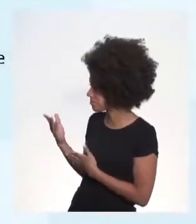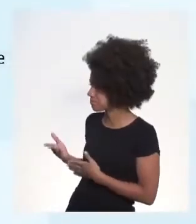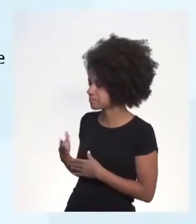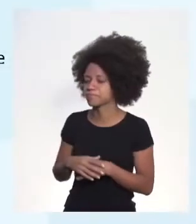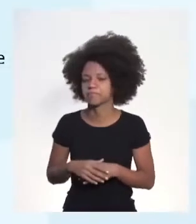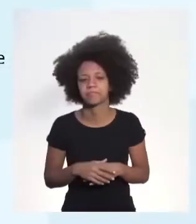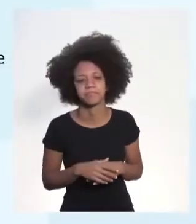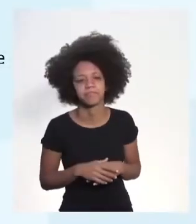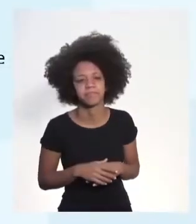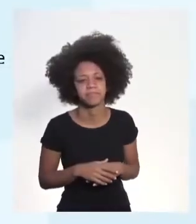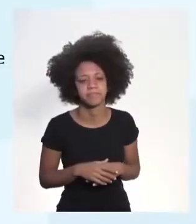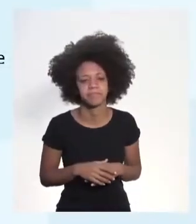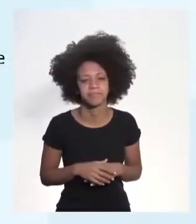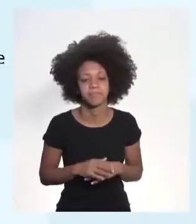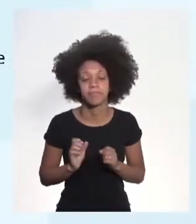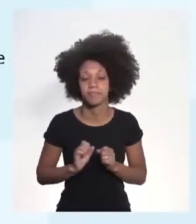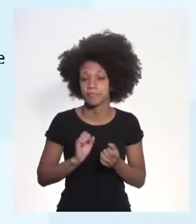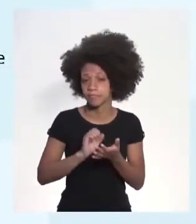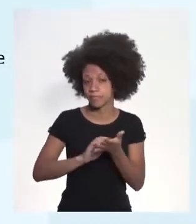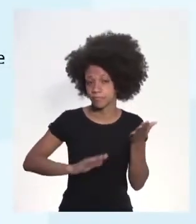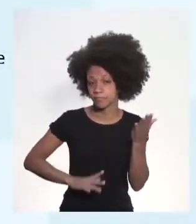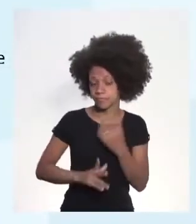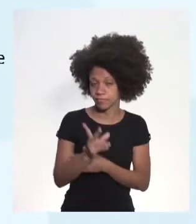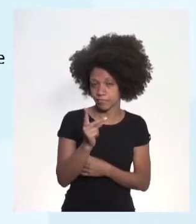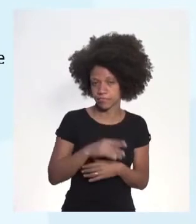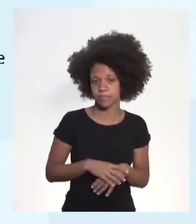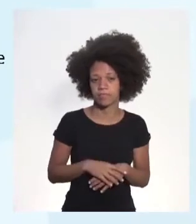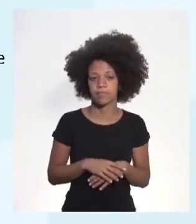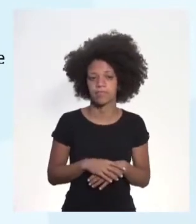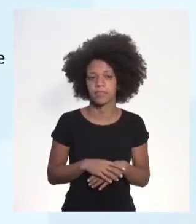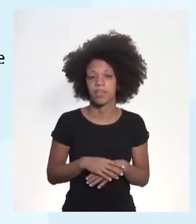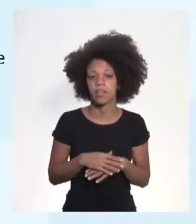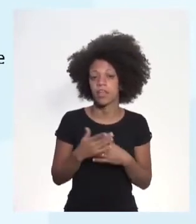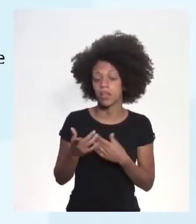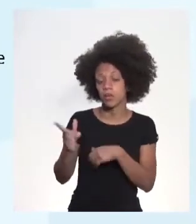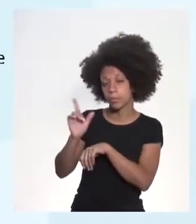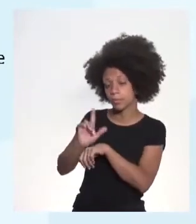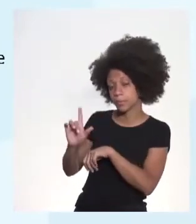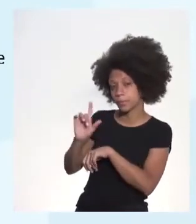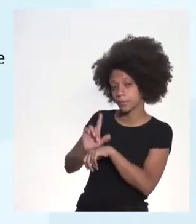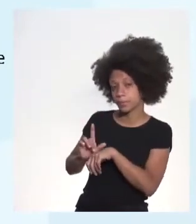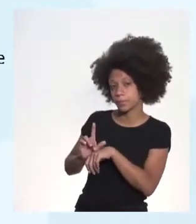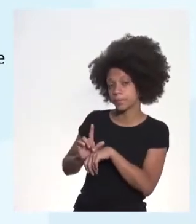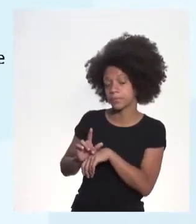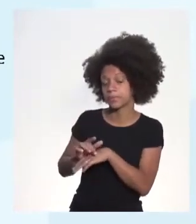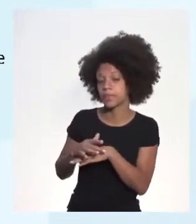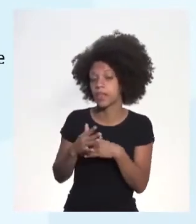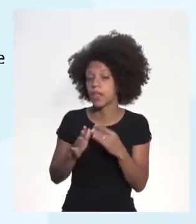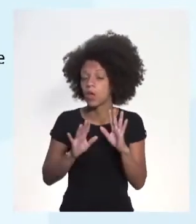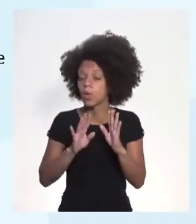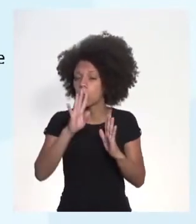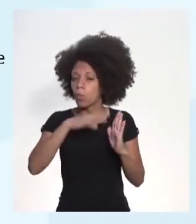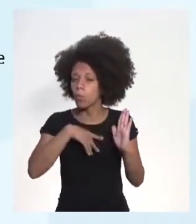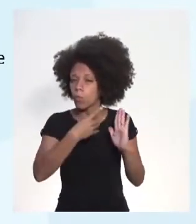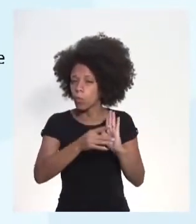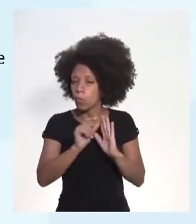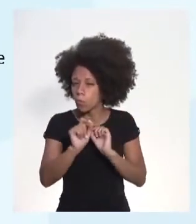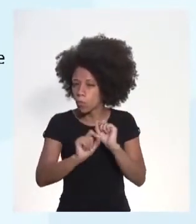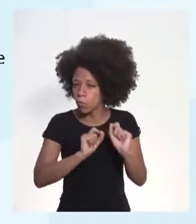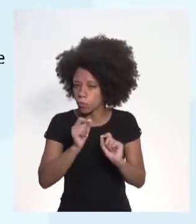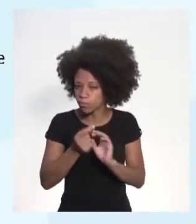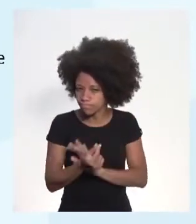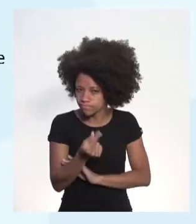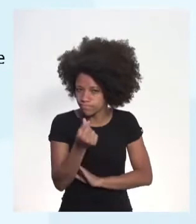para gente só então atividade 2 tá falando o seguinte ó em uma lanchonete há a seguinte tabela de preço